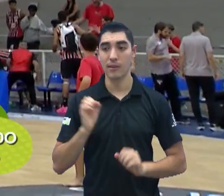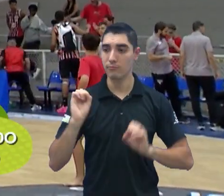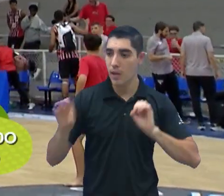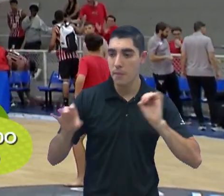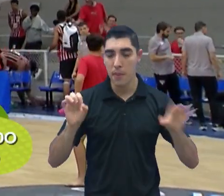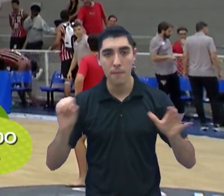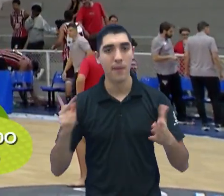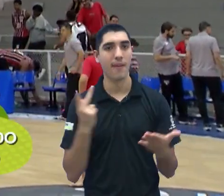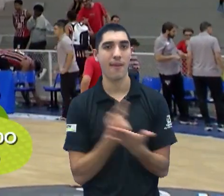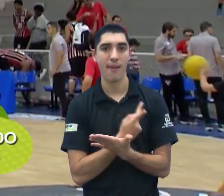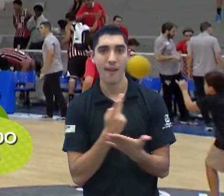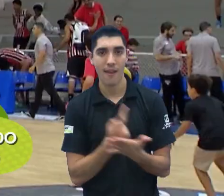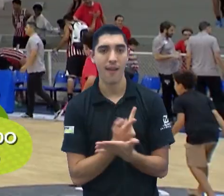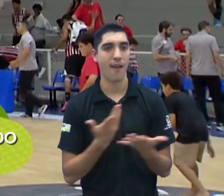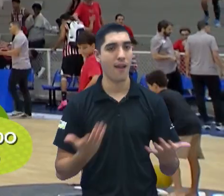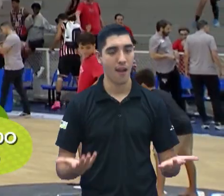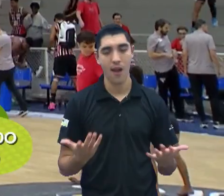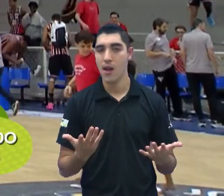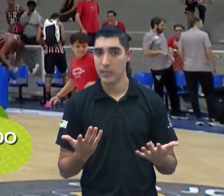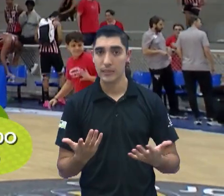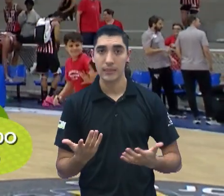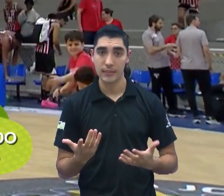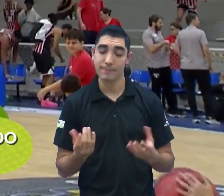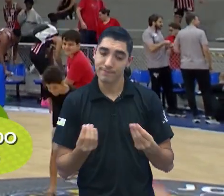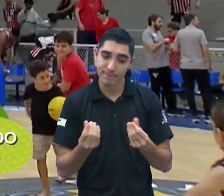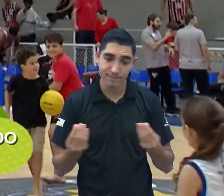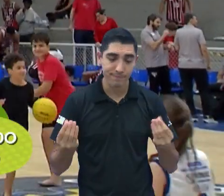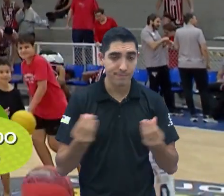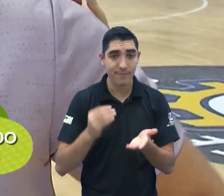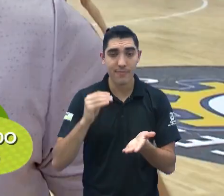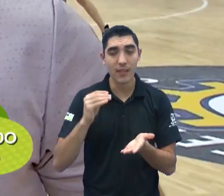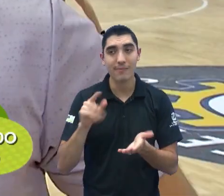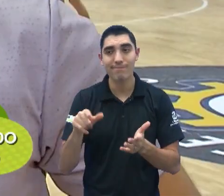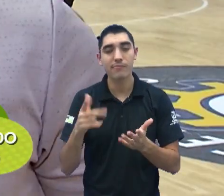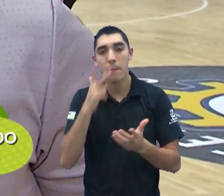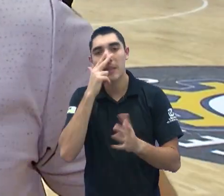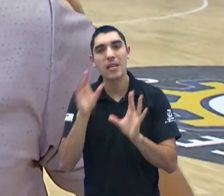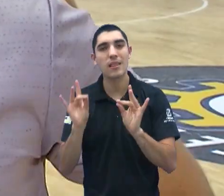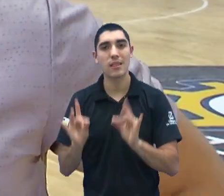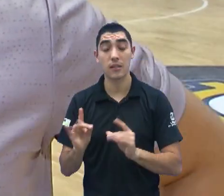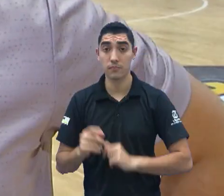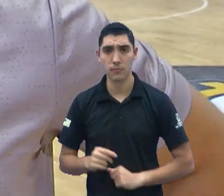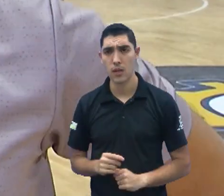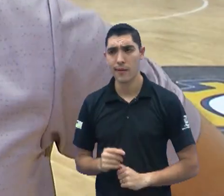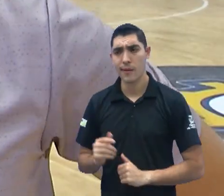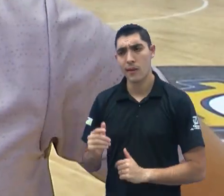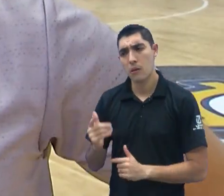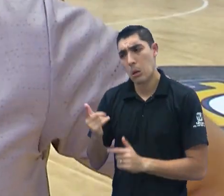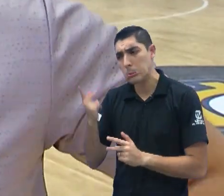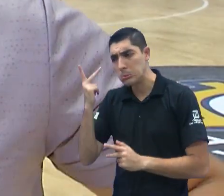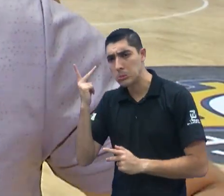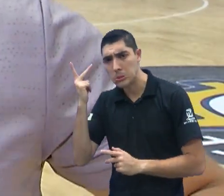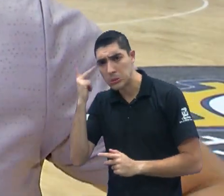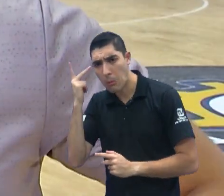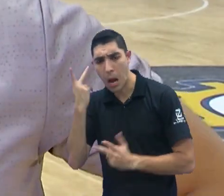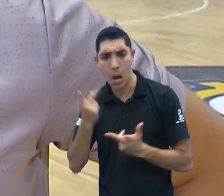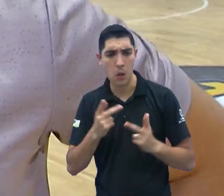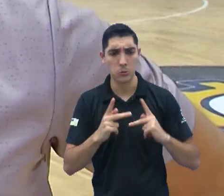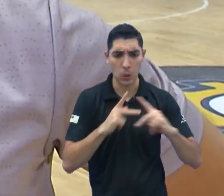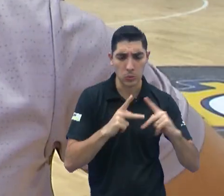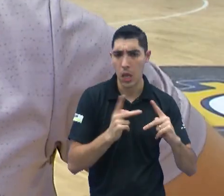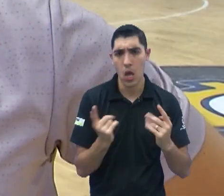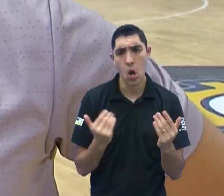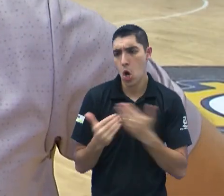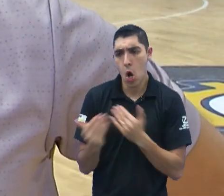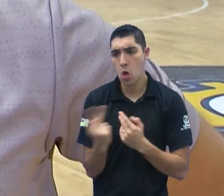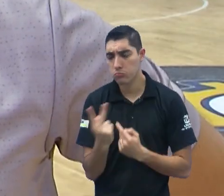passe, era para buscar na mão. Então faltou detalhes no final. Qualquer uma das equipes poderia ter ganho hoje. No detalhe,